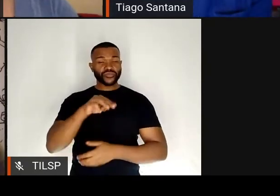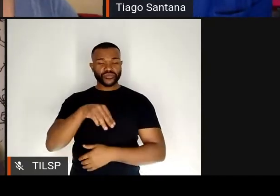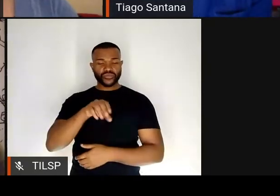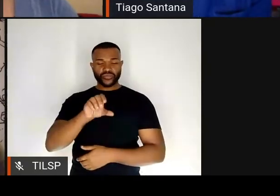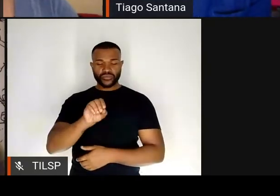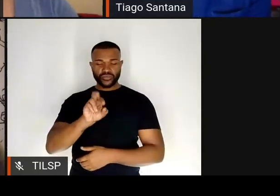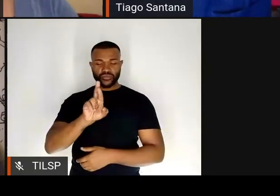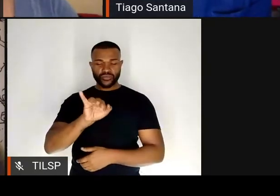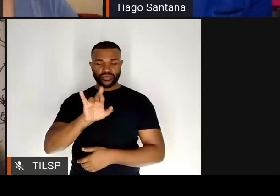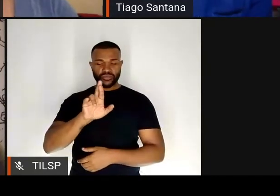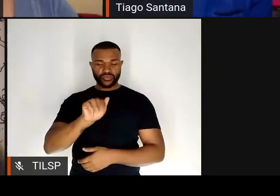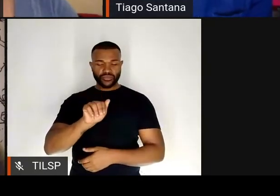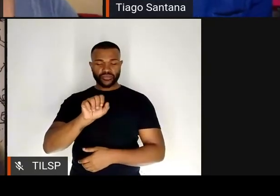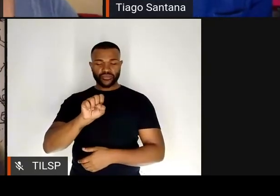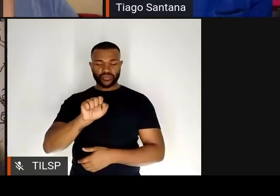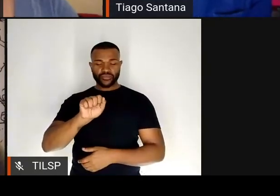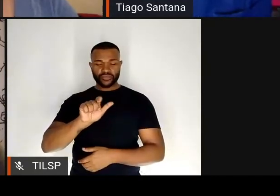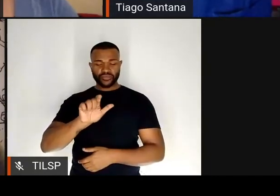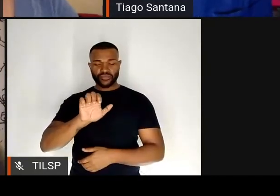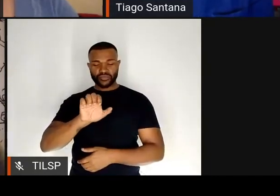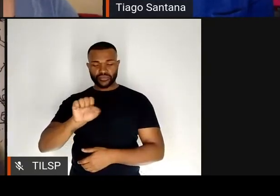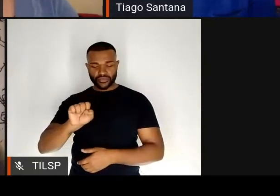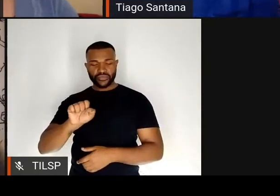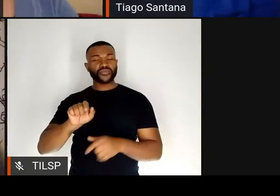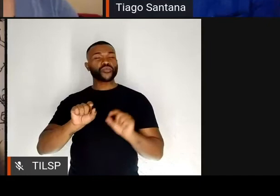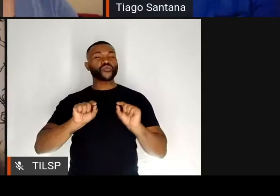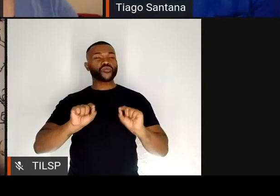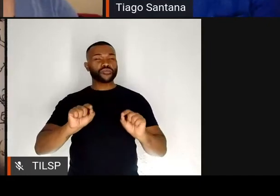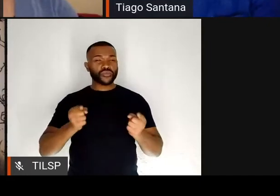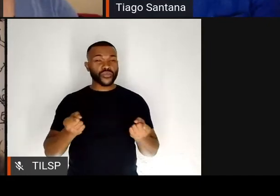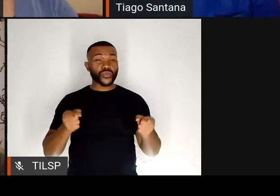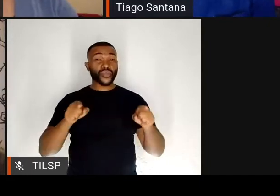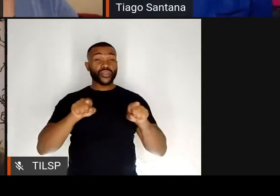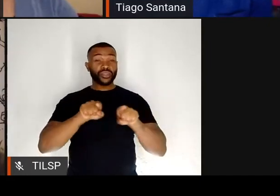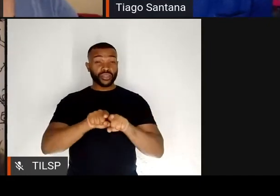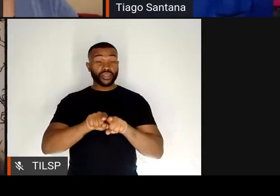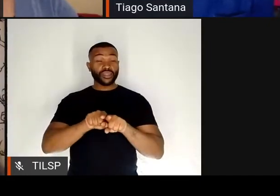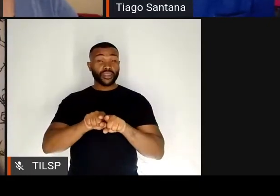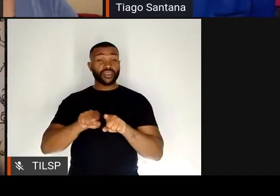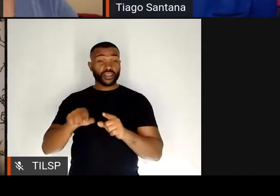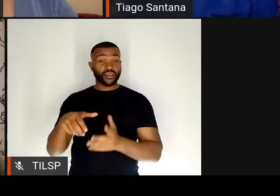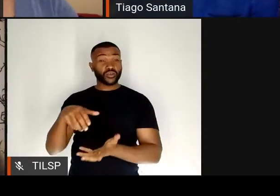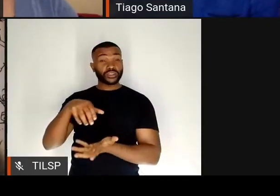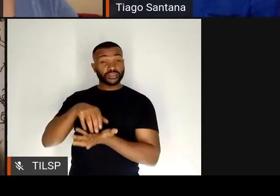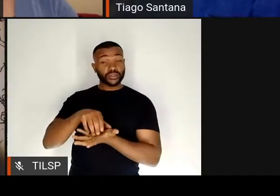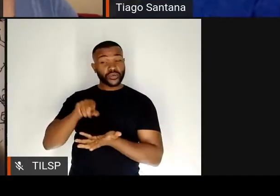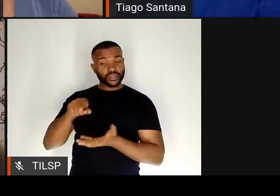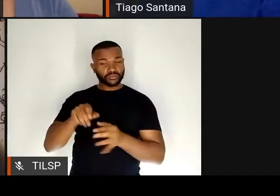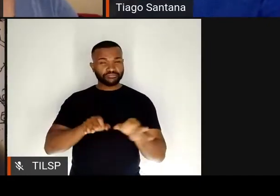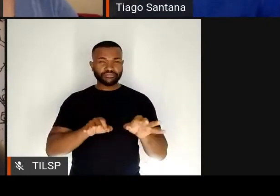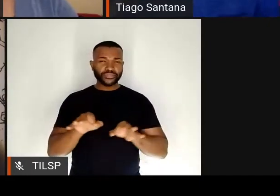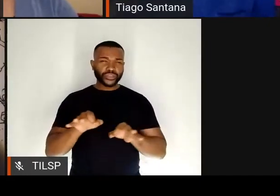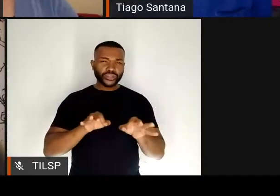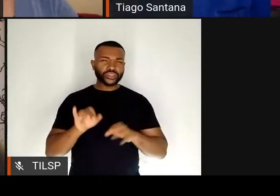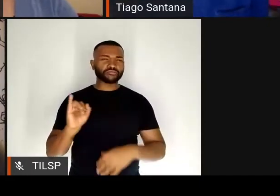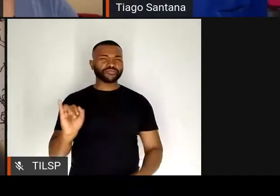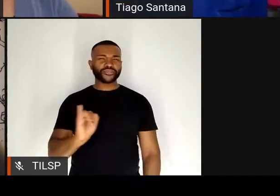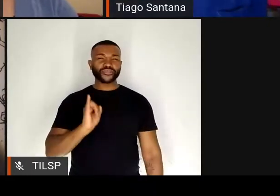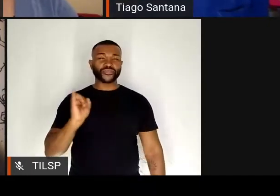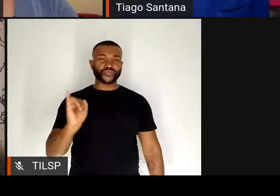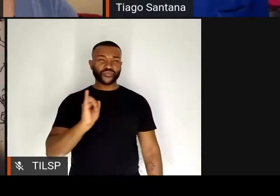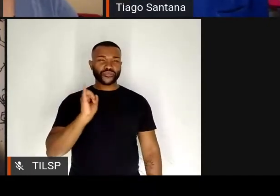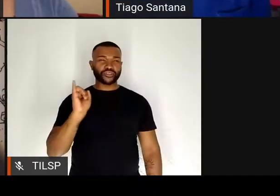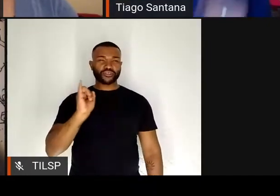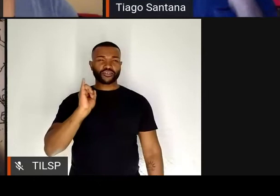Moura Salles por viabilizar, eventualmente, aí nessa parceria com a Fundação Demócrata Rock, a Secult, esse projeto que é